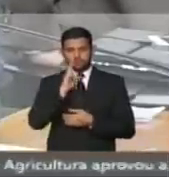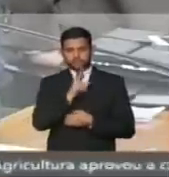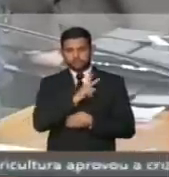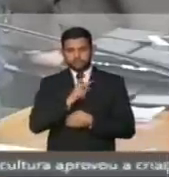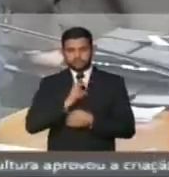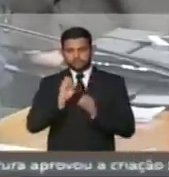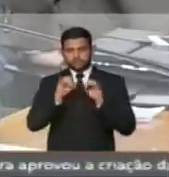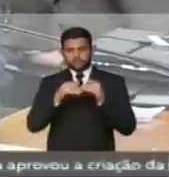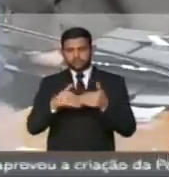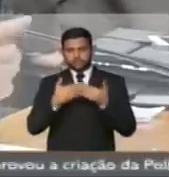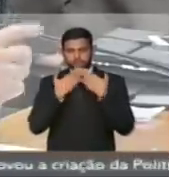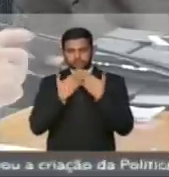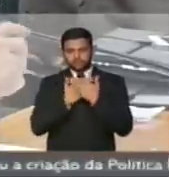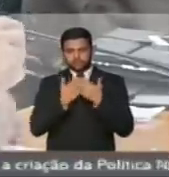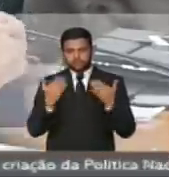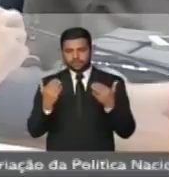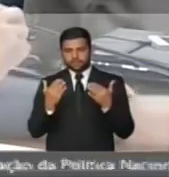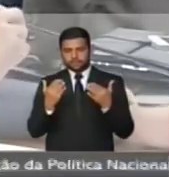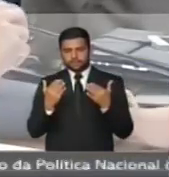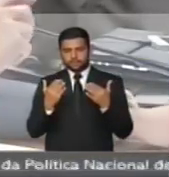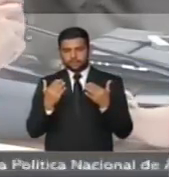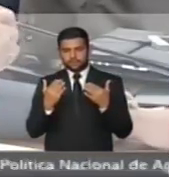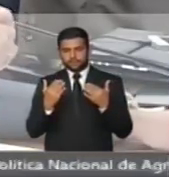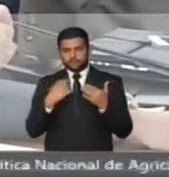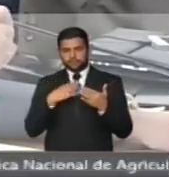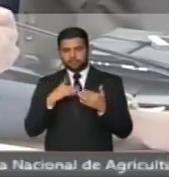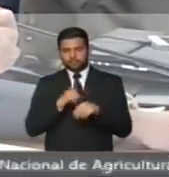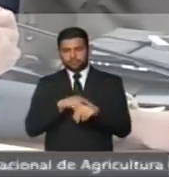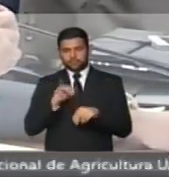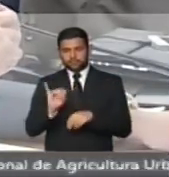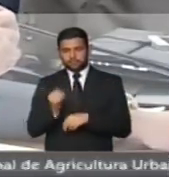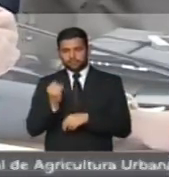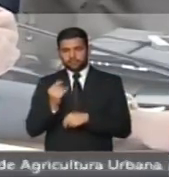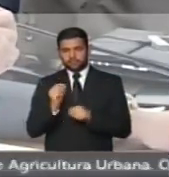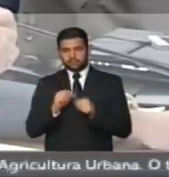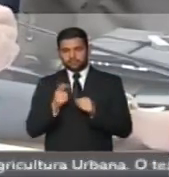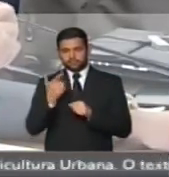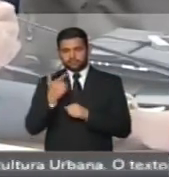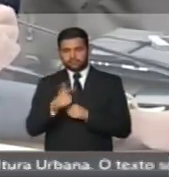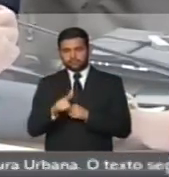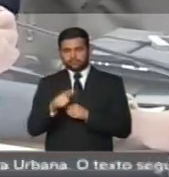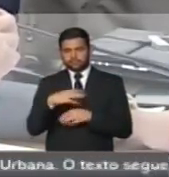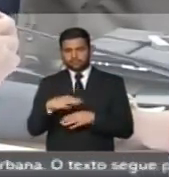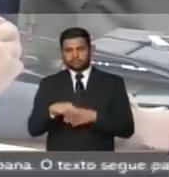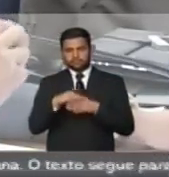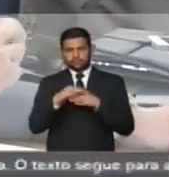de encerrar as minhas colocações e, ao momento oportuno, eu faço novamente